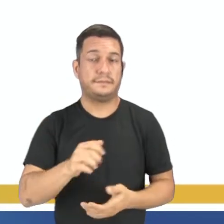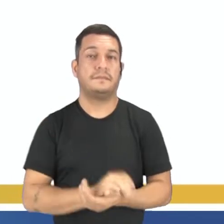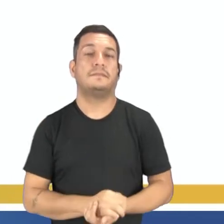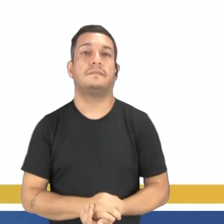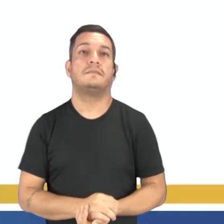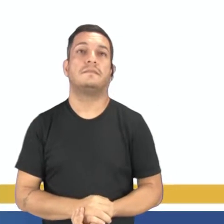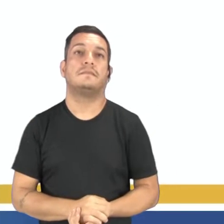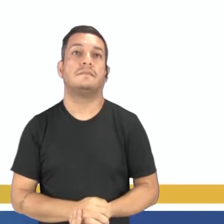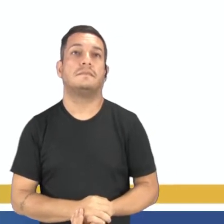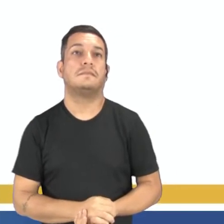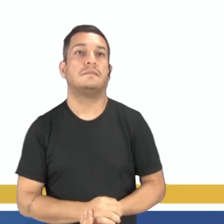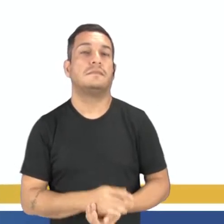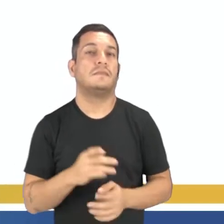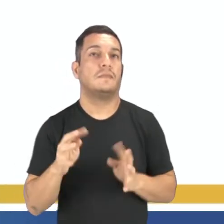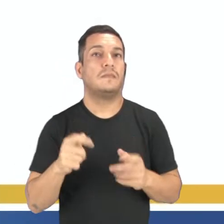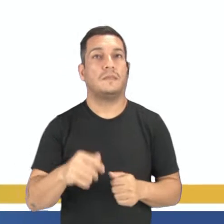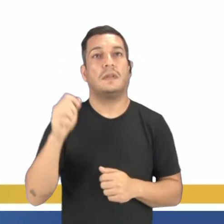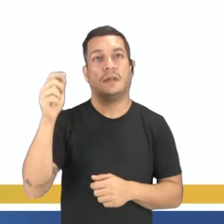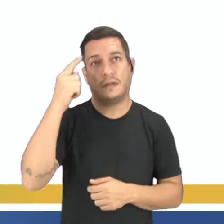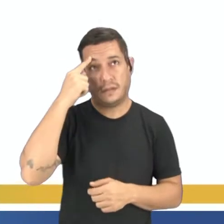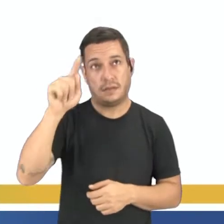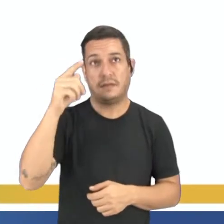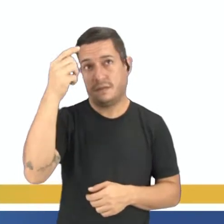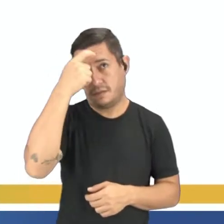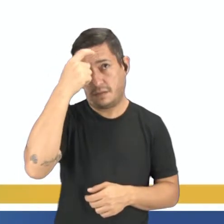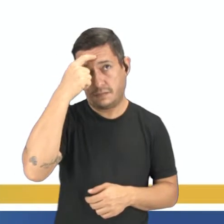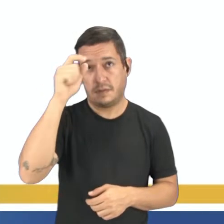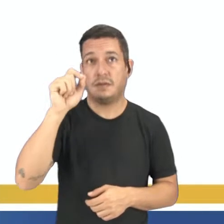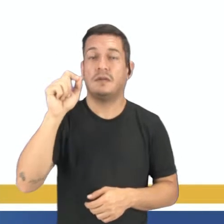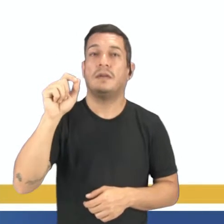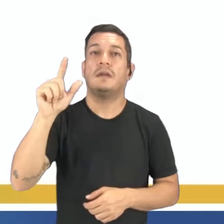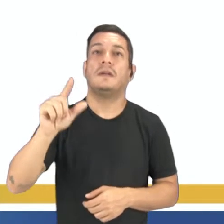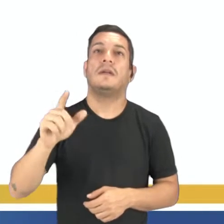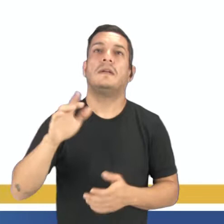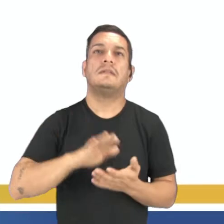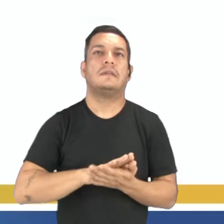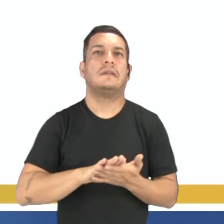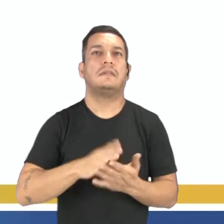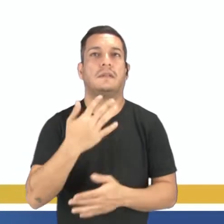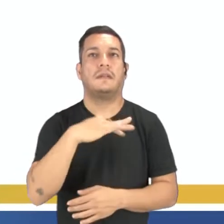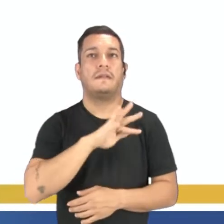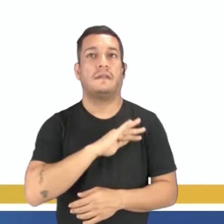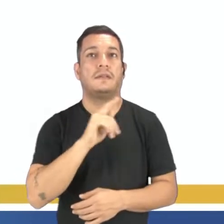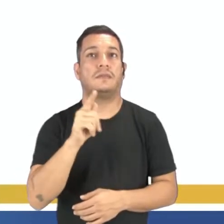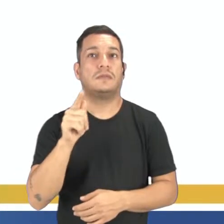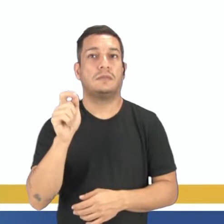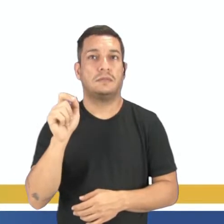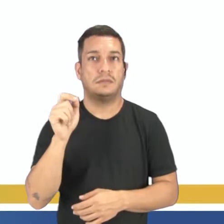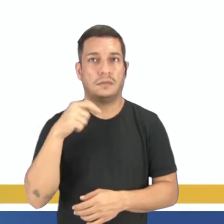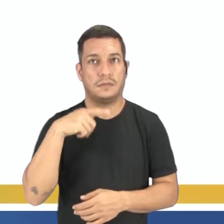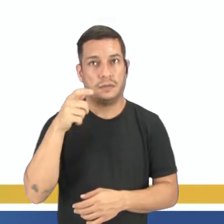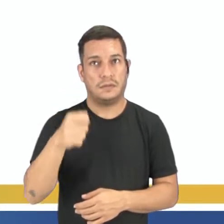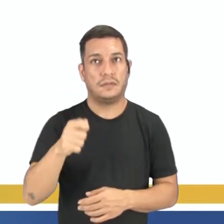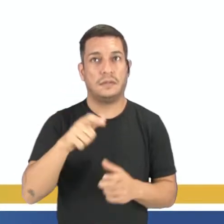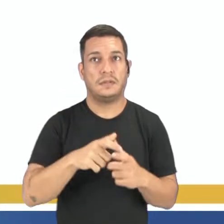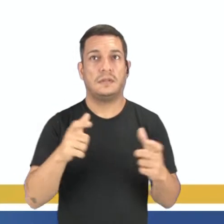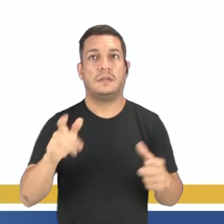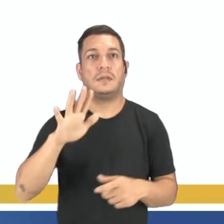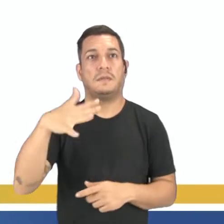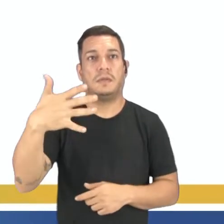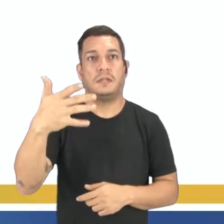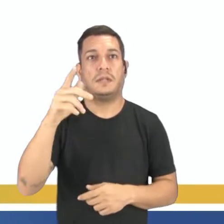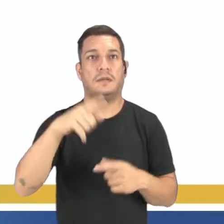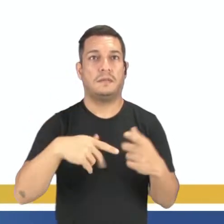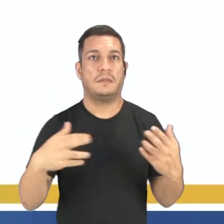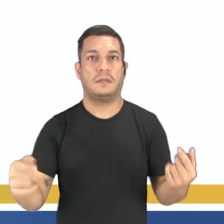A. Todo o poder criativo da mente se reduz a nada, mais do que a faculdade de compor, transpor, aumentar ou diminuir